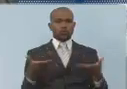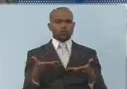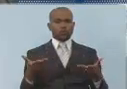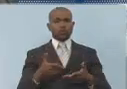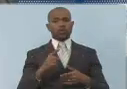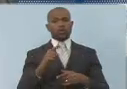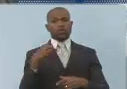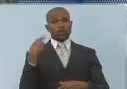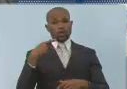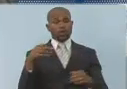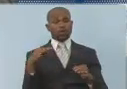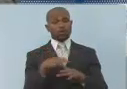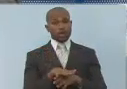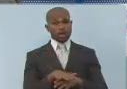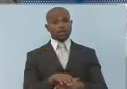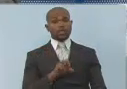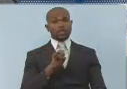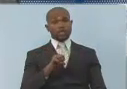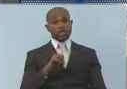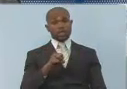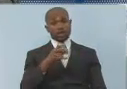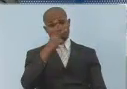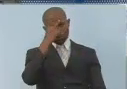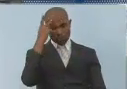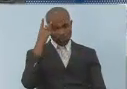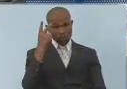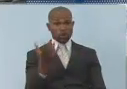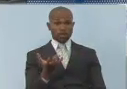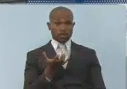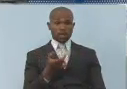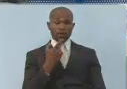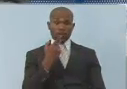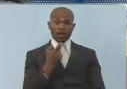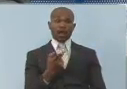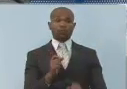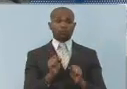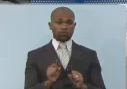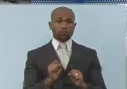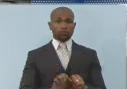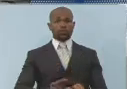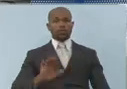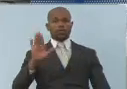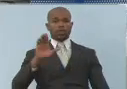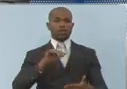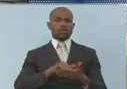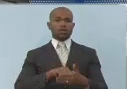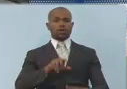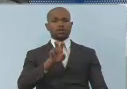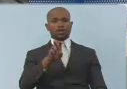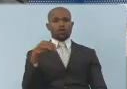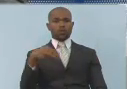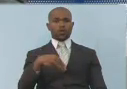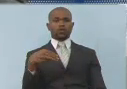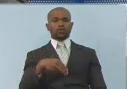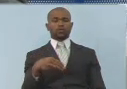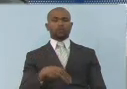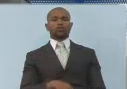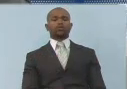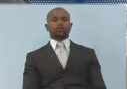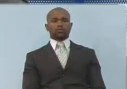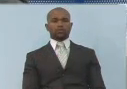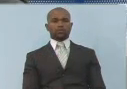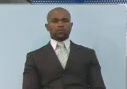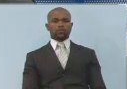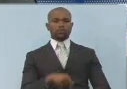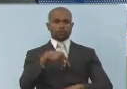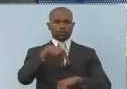fala do vereador, se mais alguém desejar fazer uso da palavra, terá um prazo de 5 minutos para